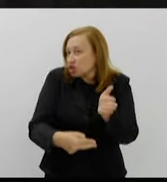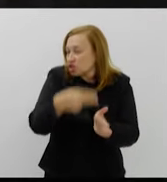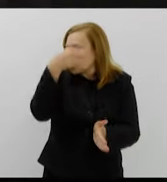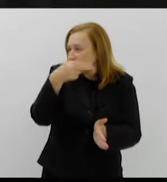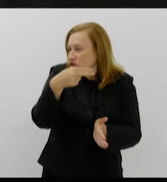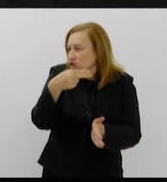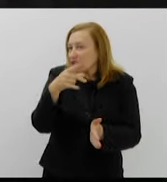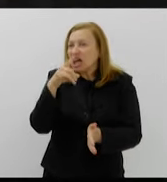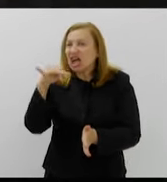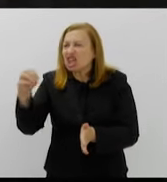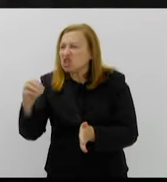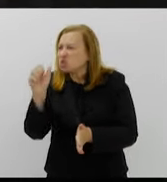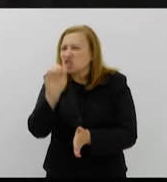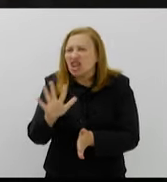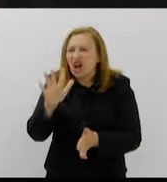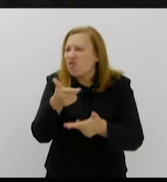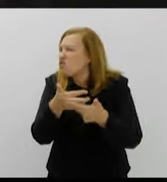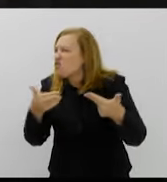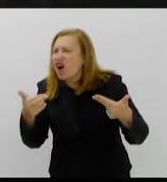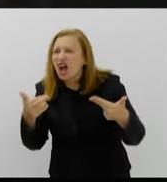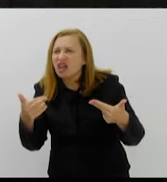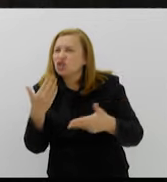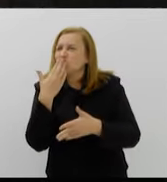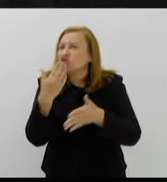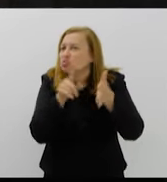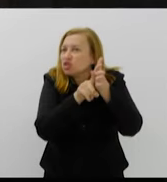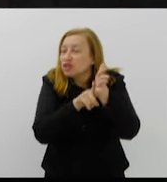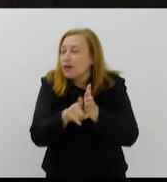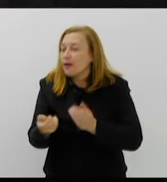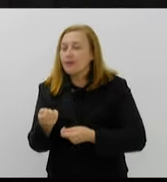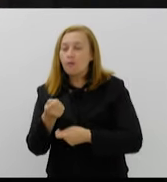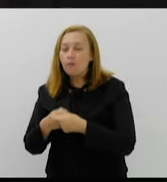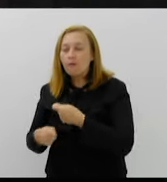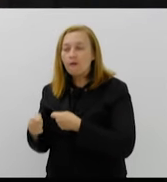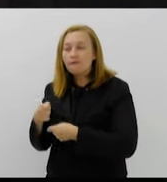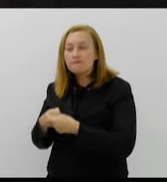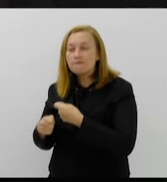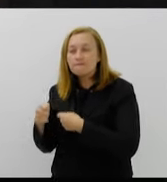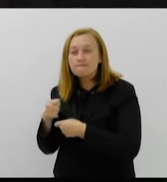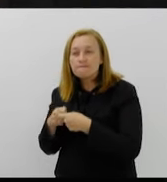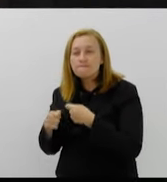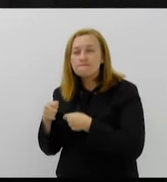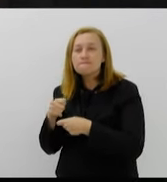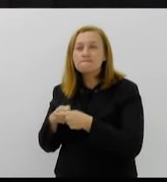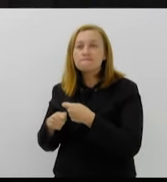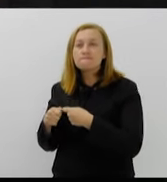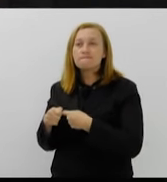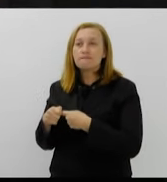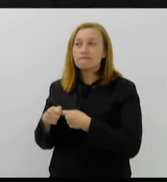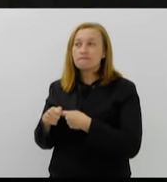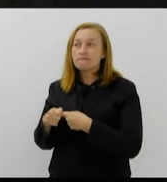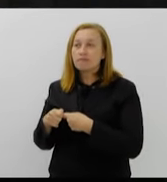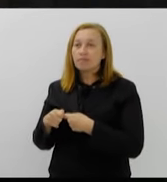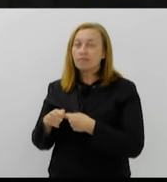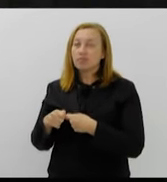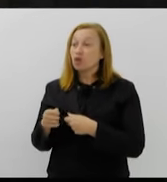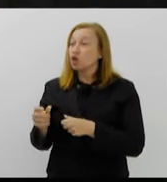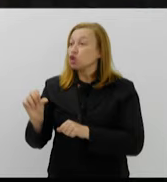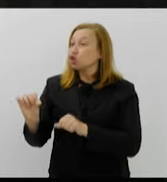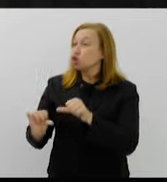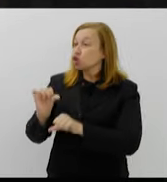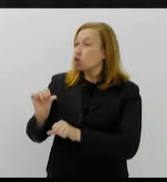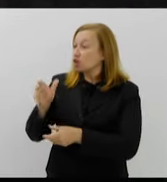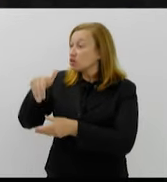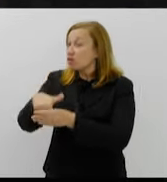geral diversos tipos de exos e negociava ou com cunho político em troca de voto